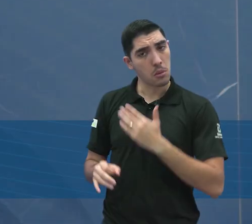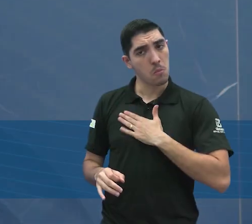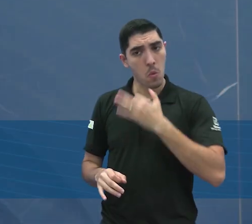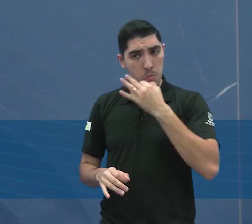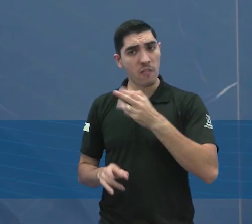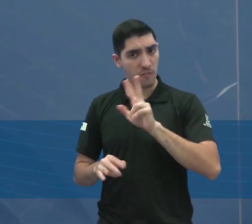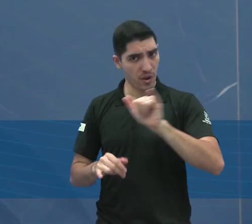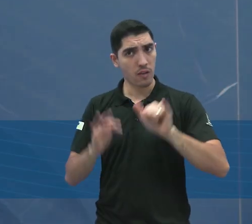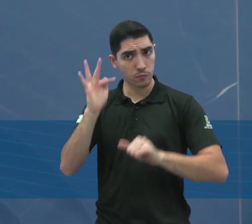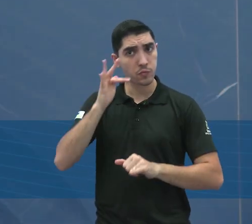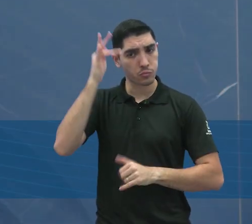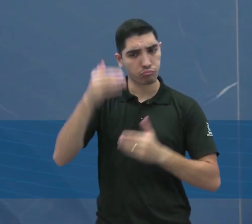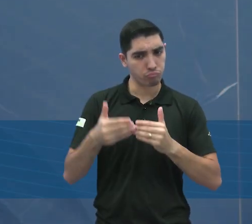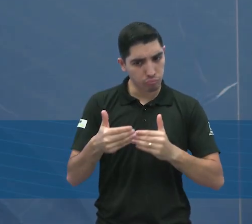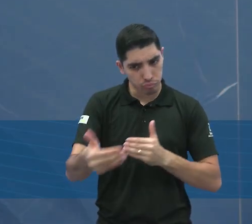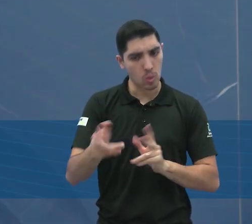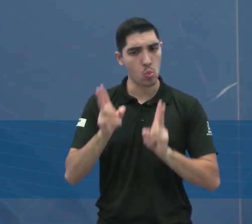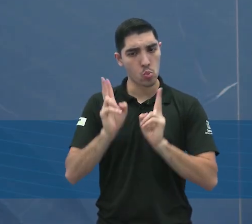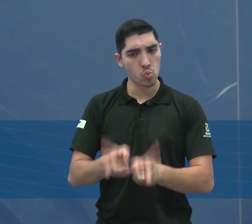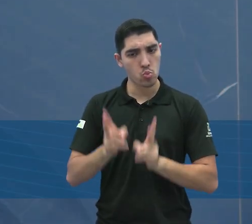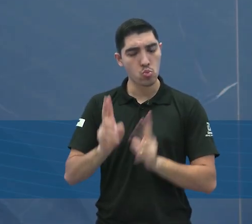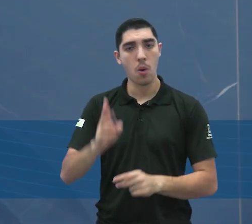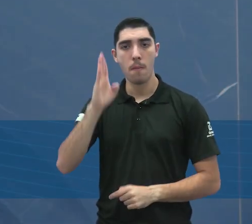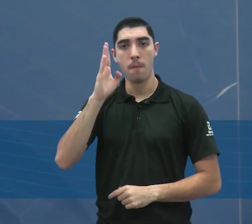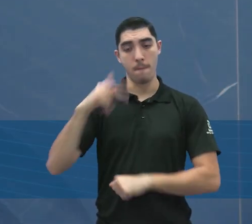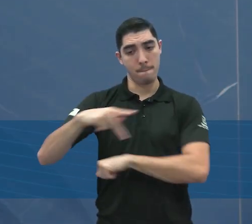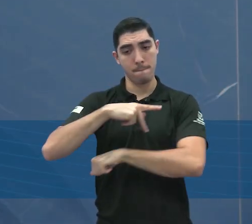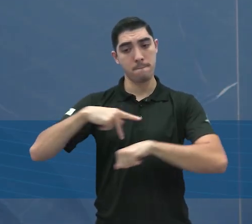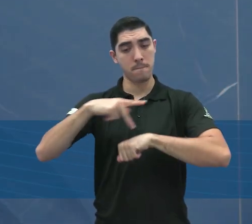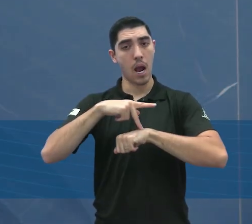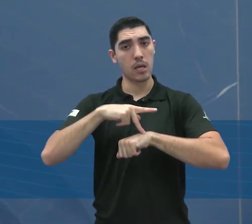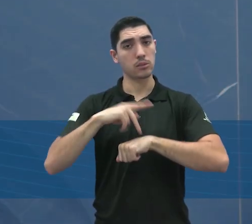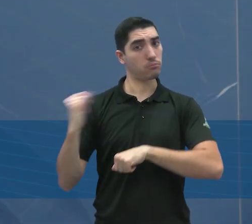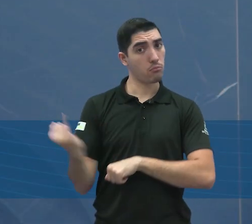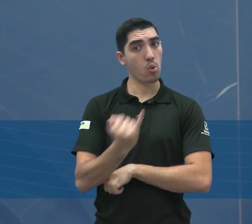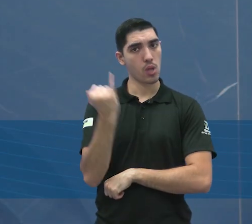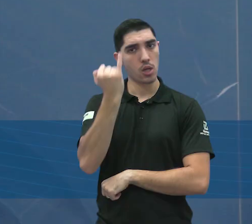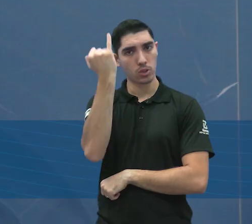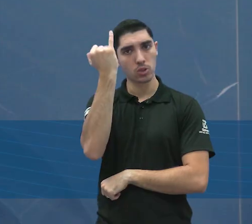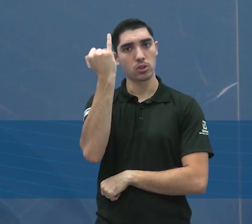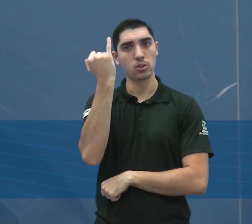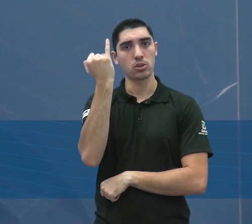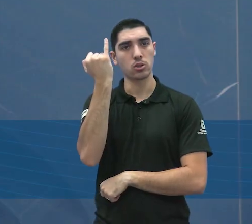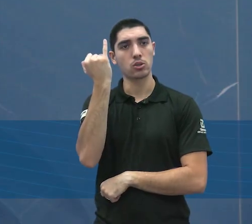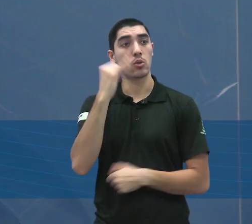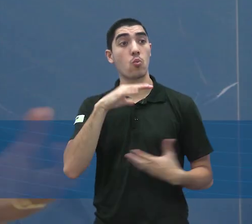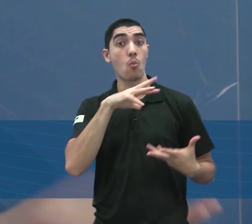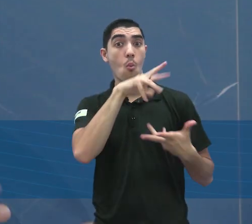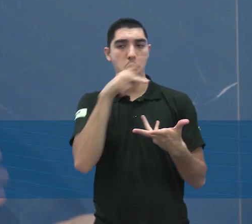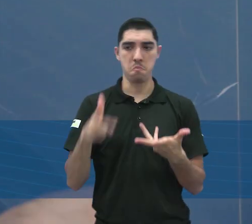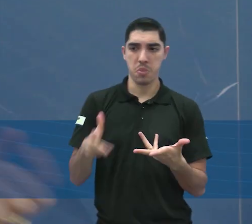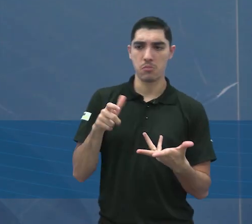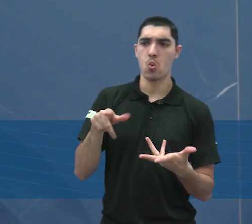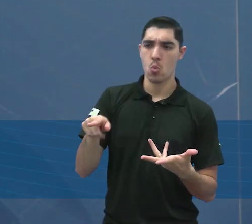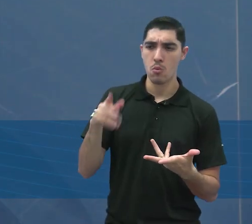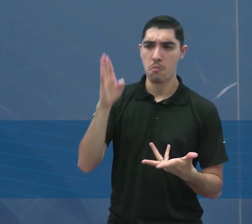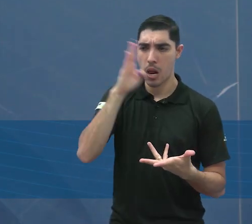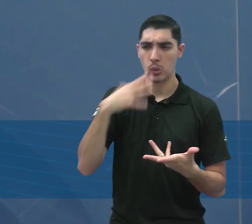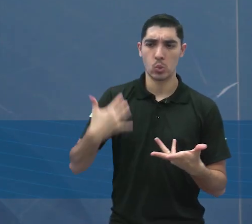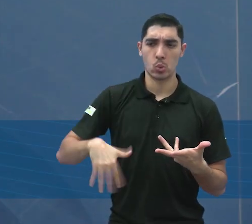a se estabelecer cada vez mais como um país de importância para o mundo. E, mais uma vez,